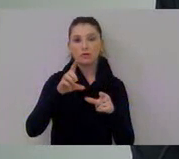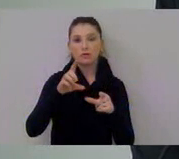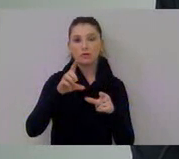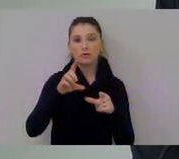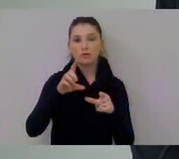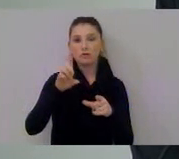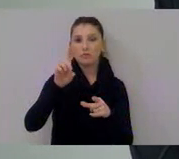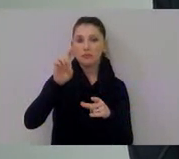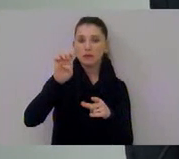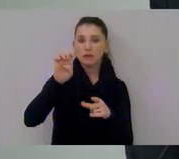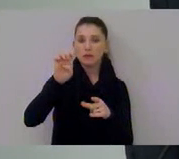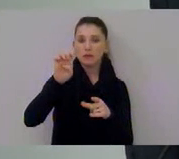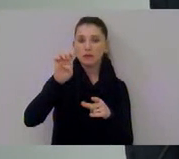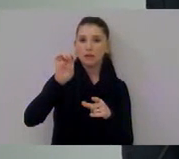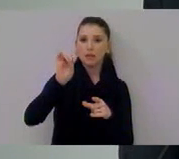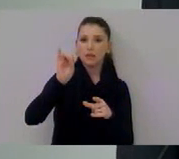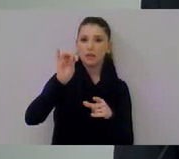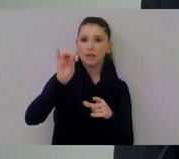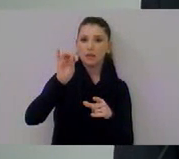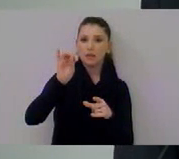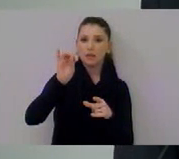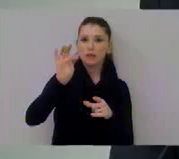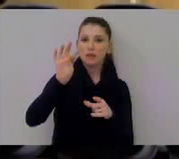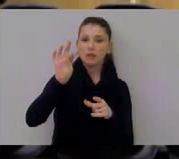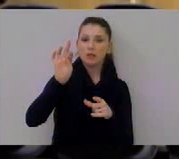Na verdade,